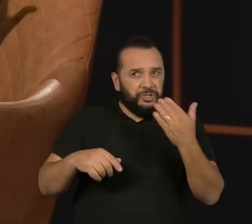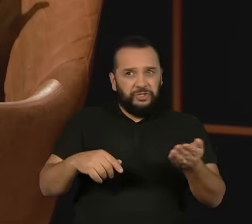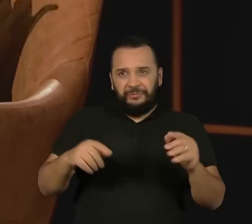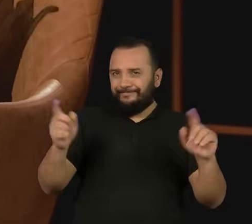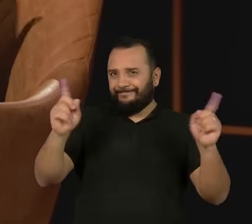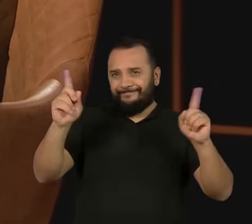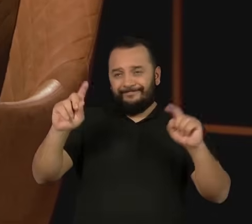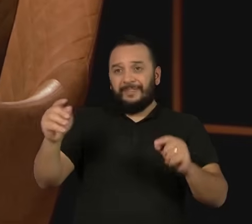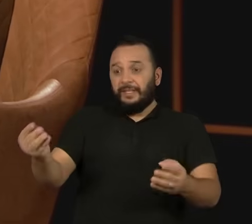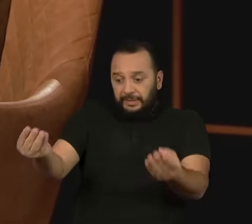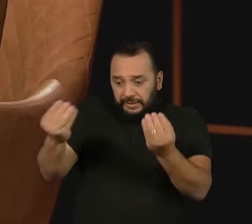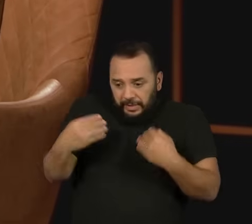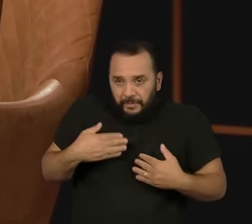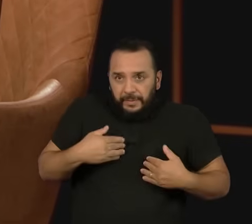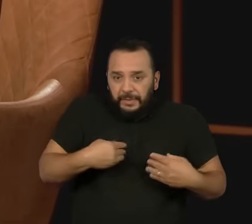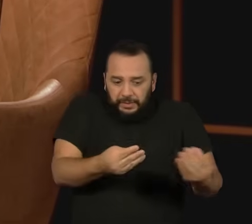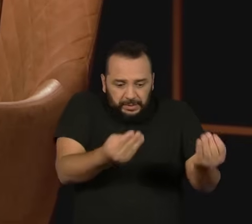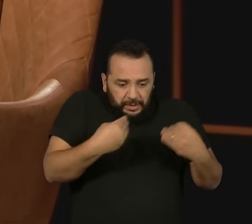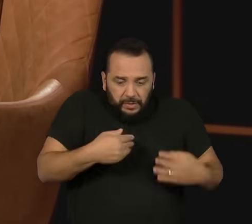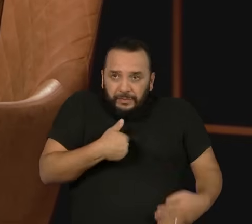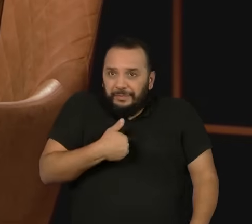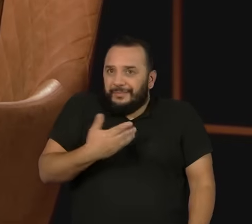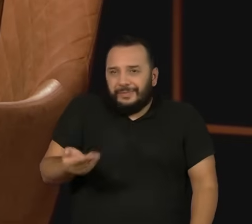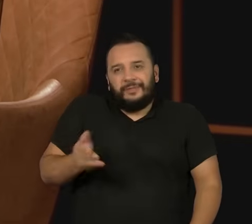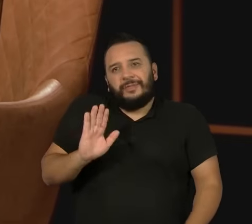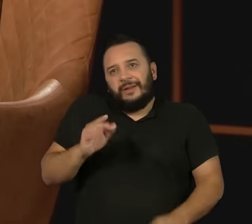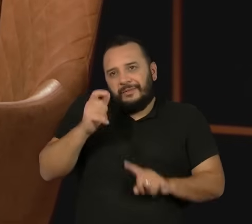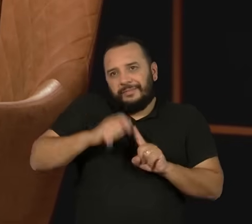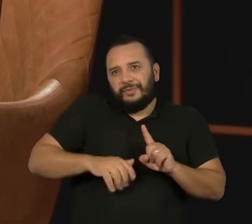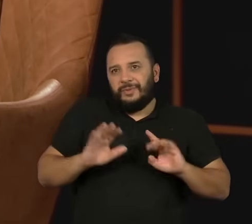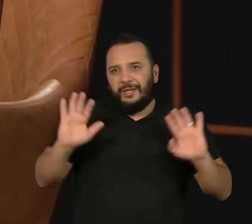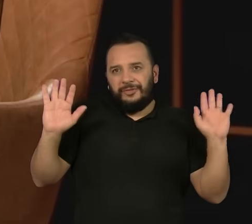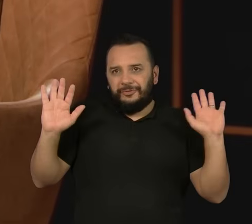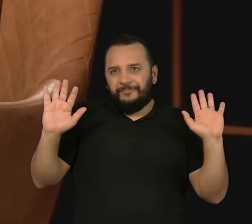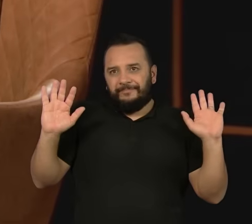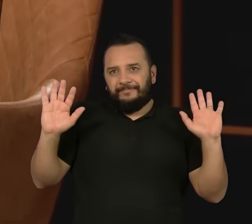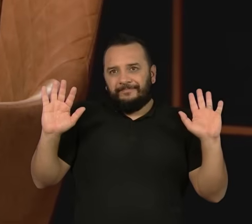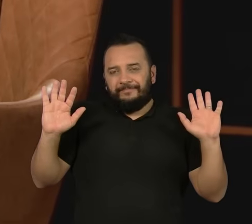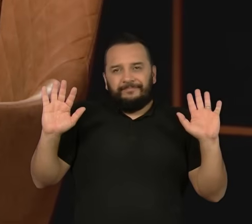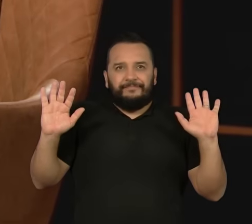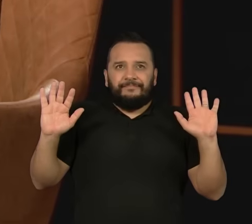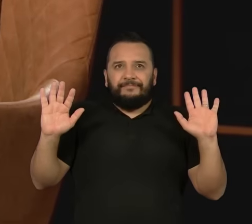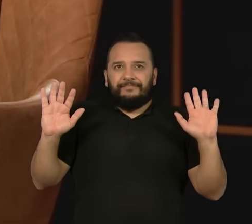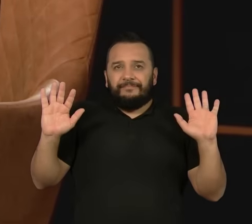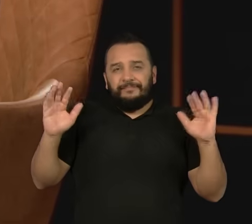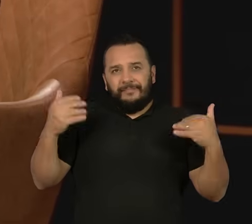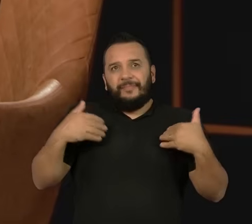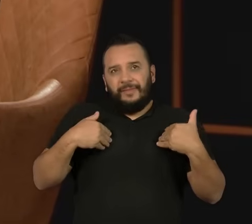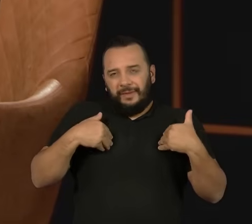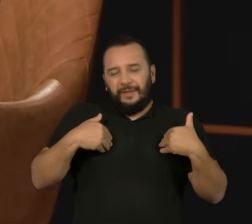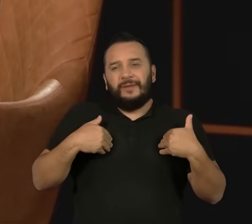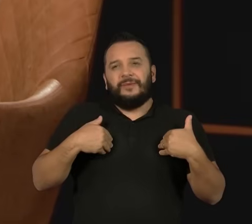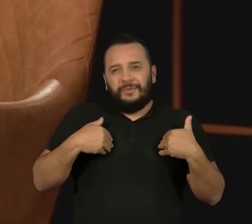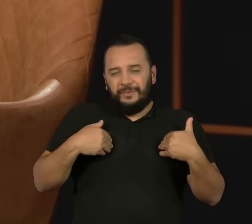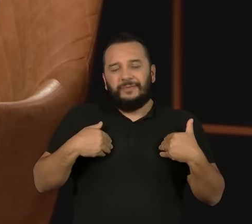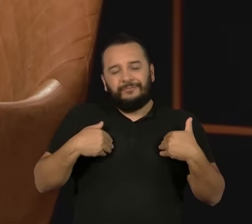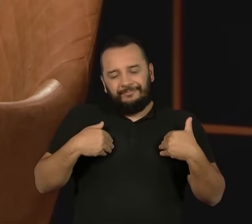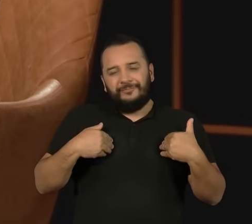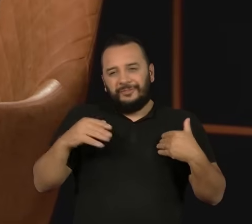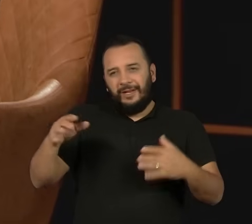e a outra pela Cláudia Barral, que é a autora do texto da Madame Blavatsky. Eu estou no meio dessas duas